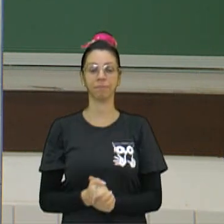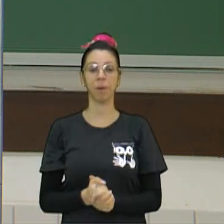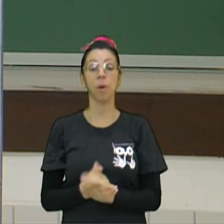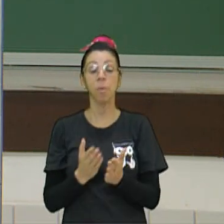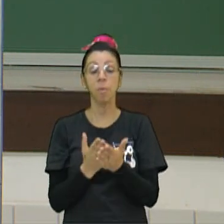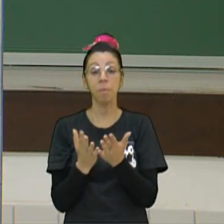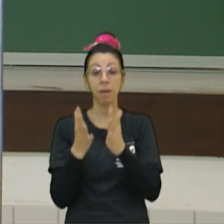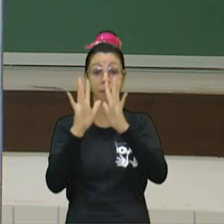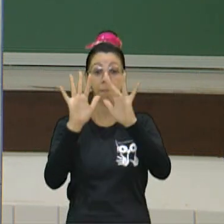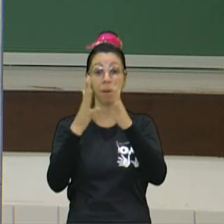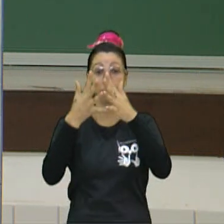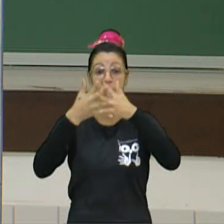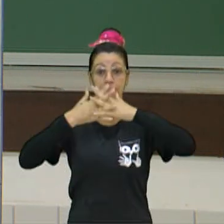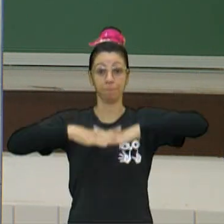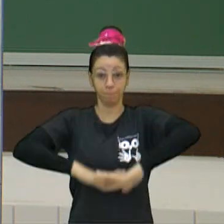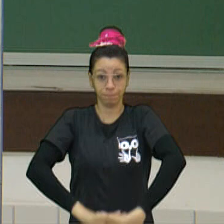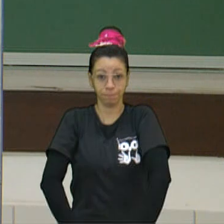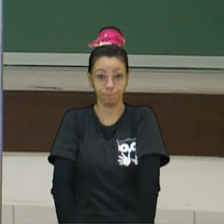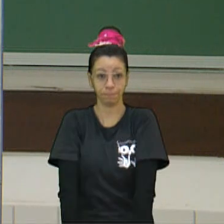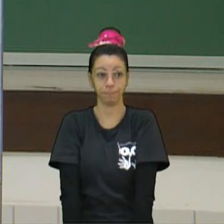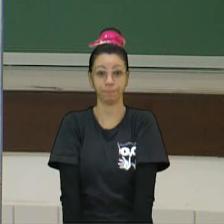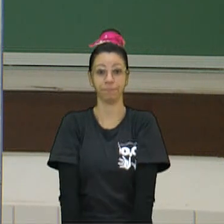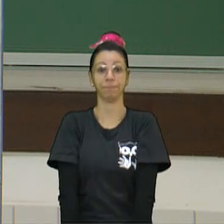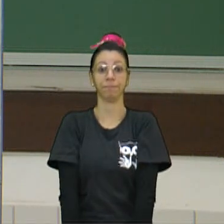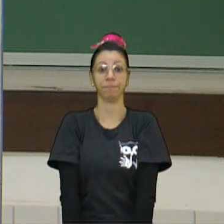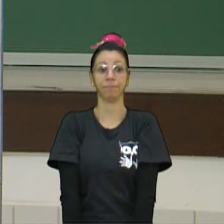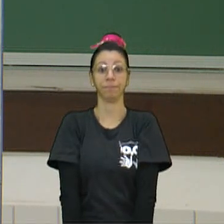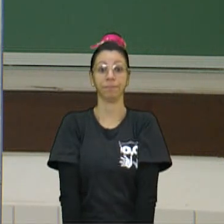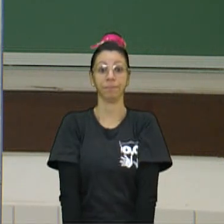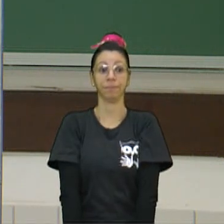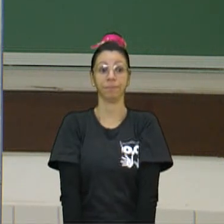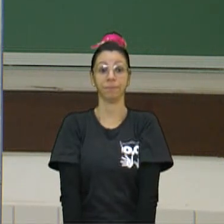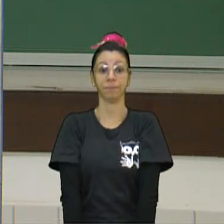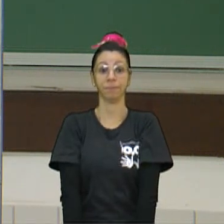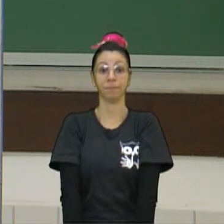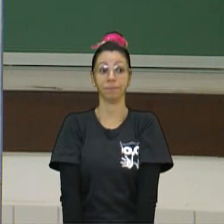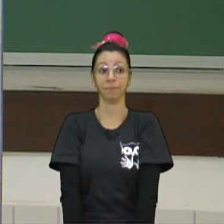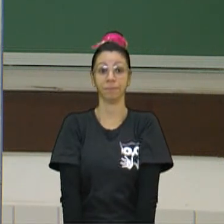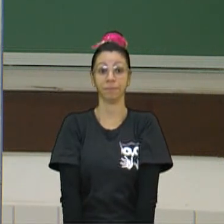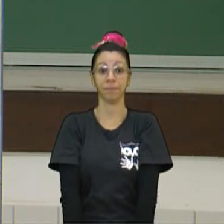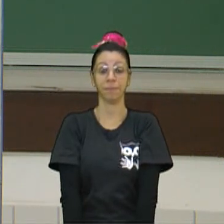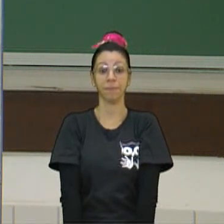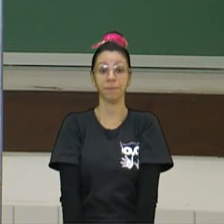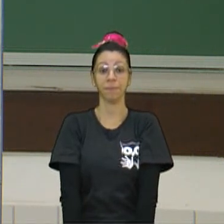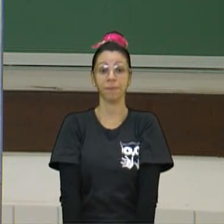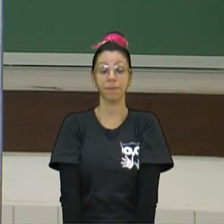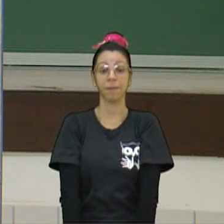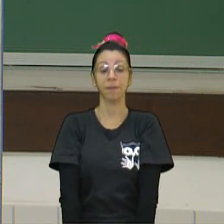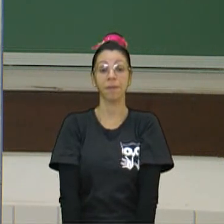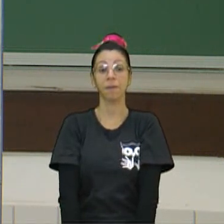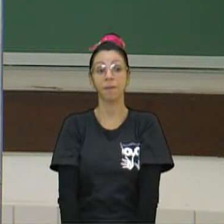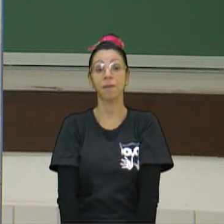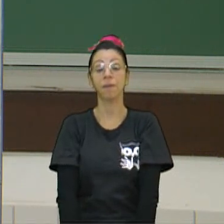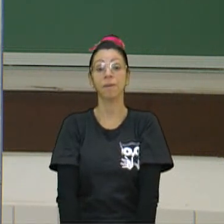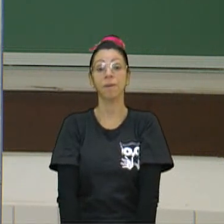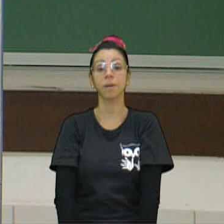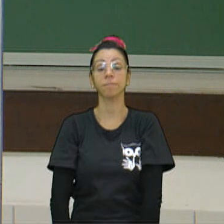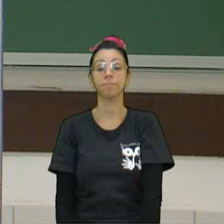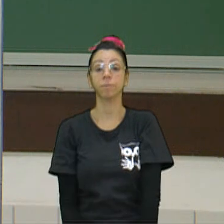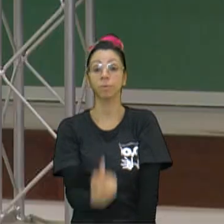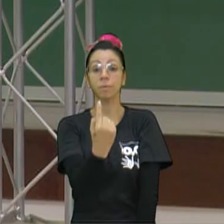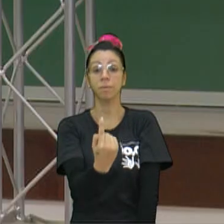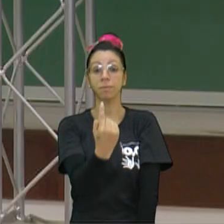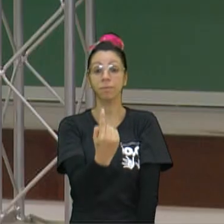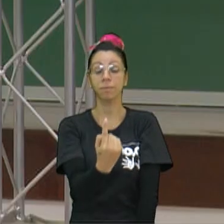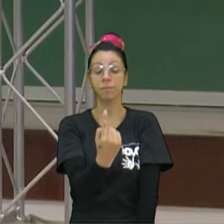embaixo. E agora o movimento contrário, subindo as mãos. Concentra na